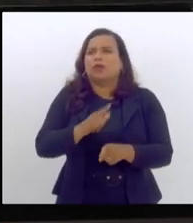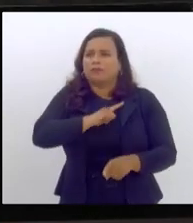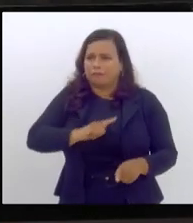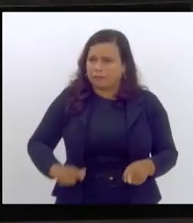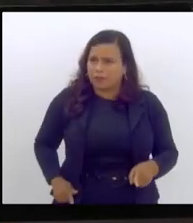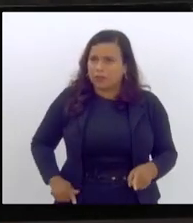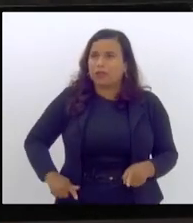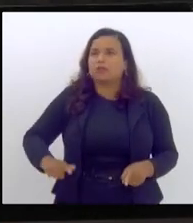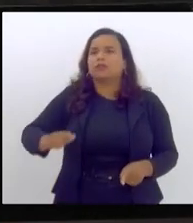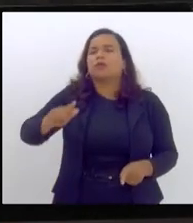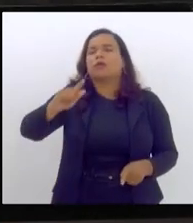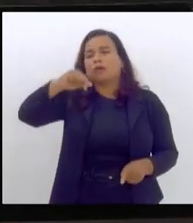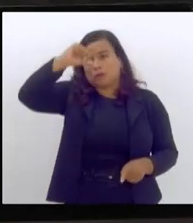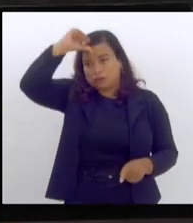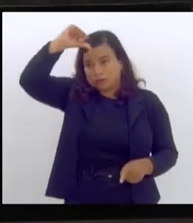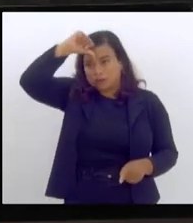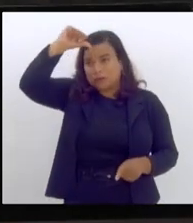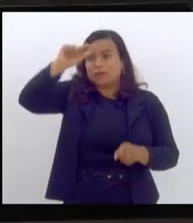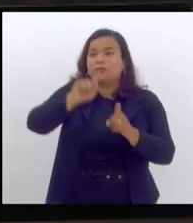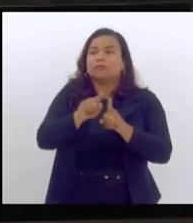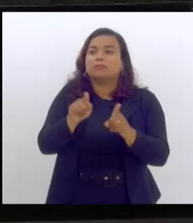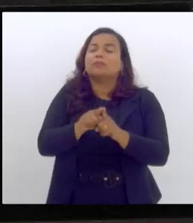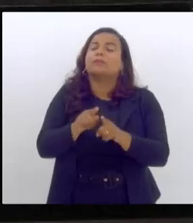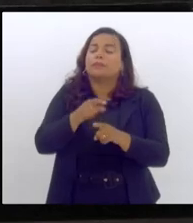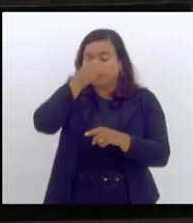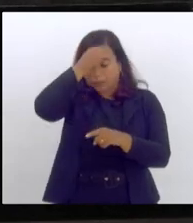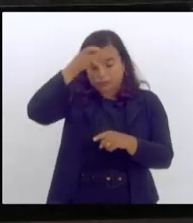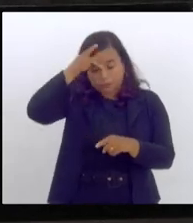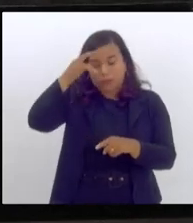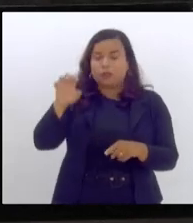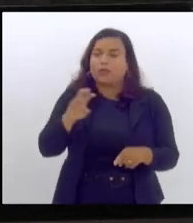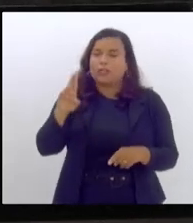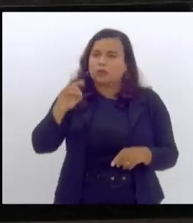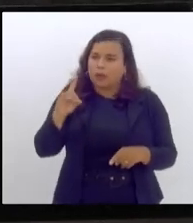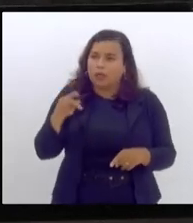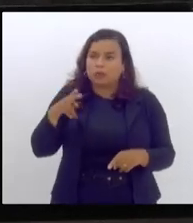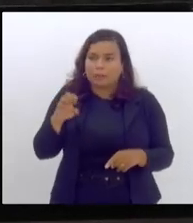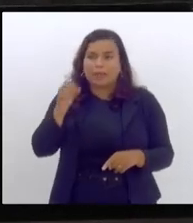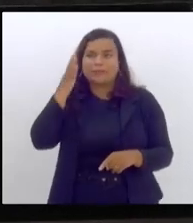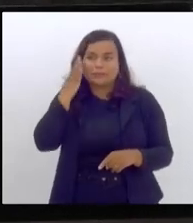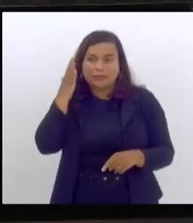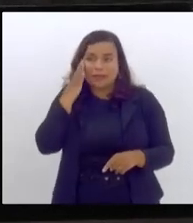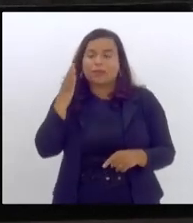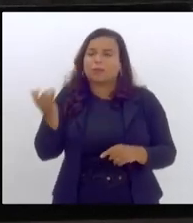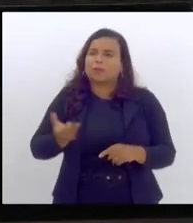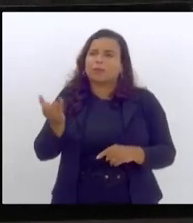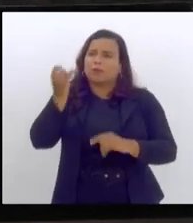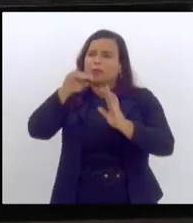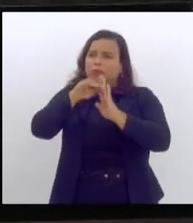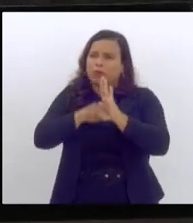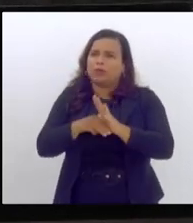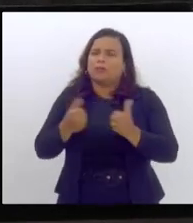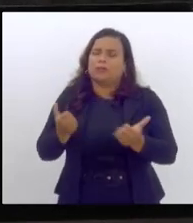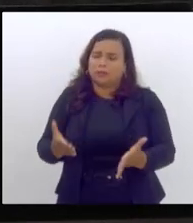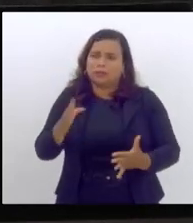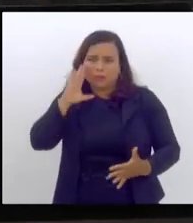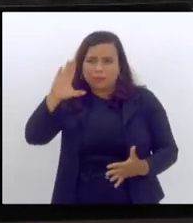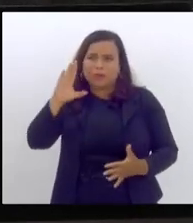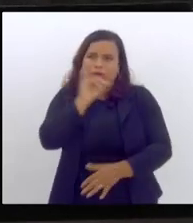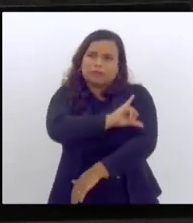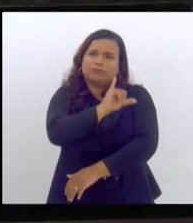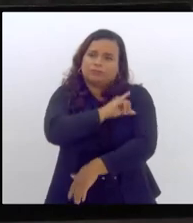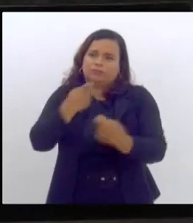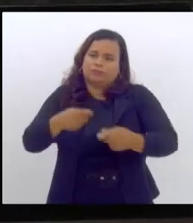o prefeito Eduardo Paes, estão conscientes da importância desse programa e darão prioridade para a população fluminense. É isso,